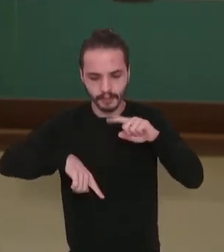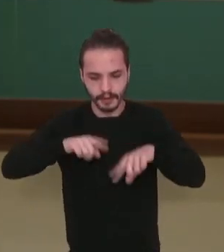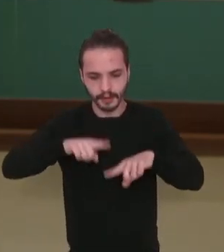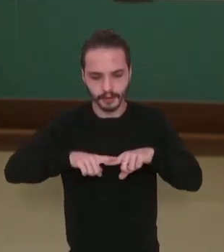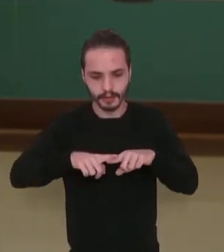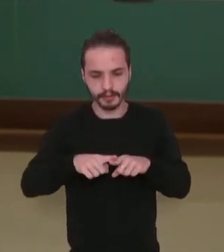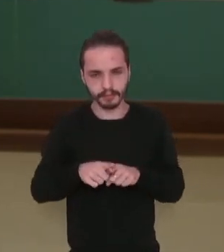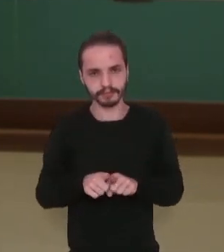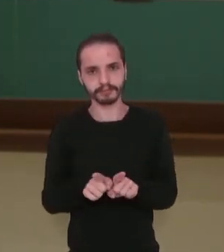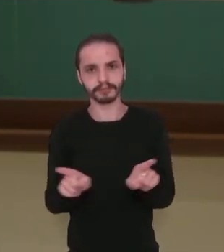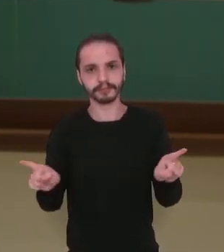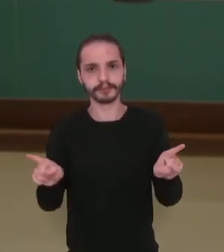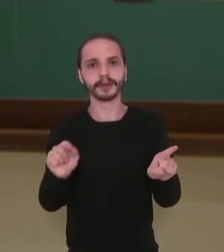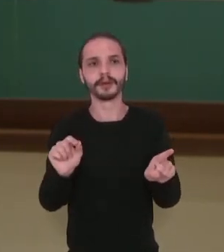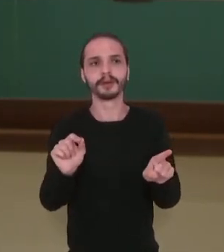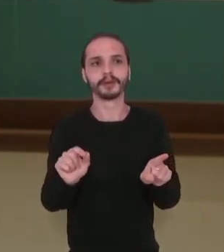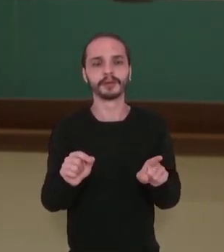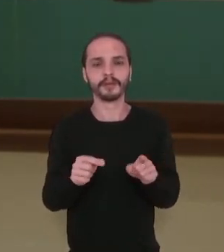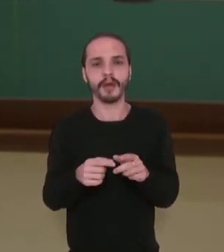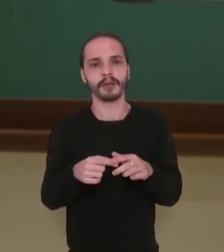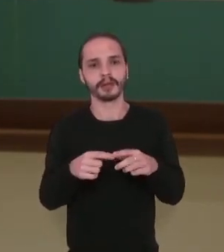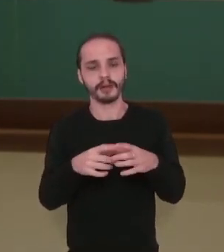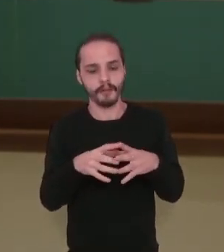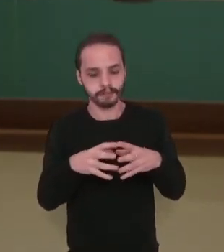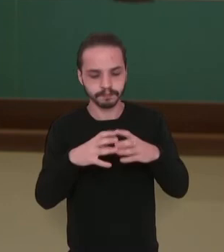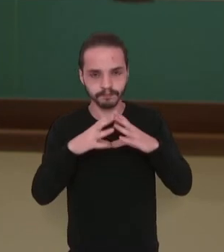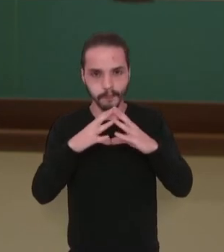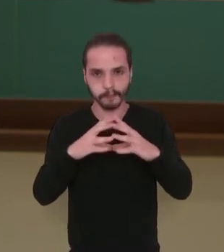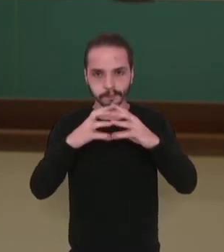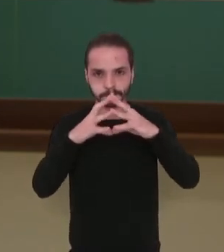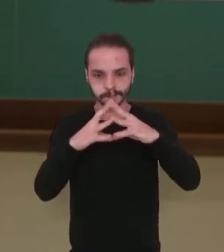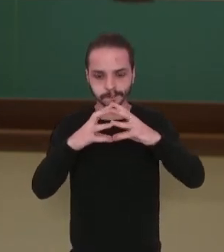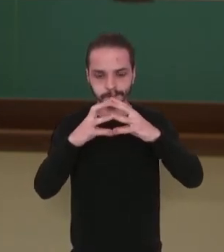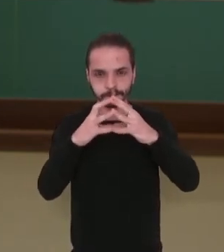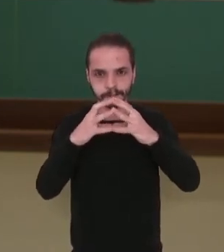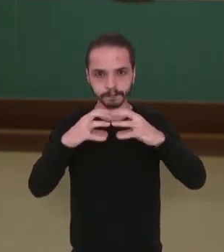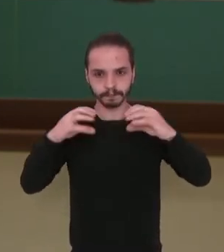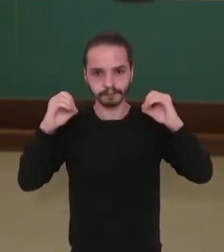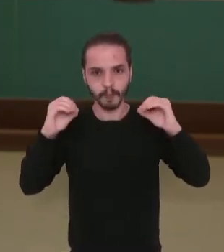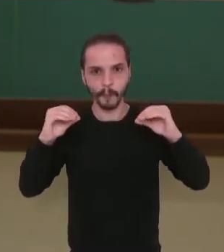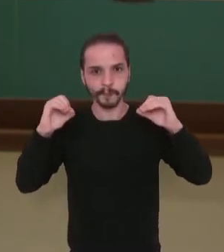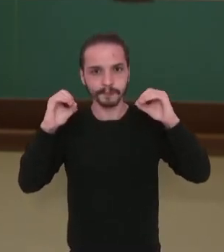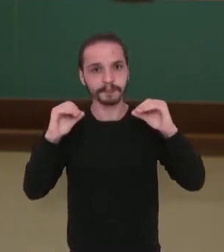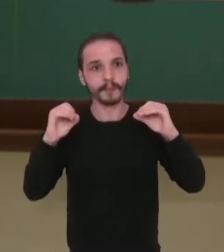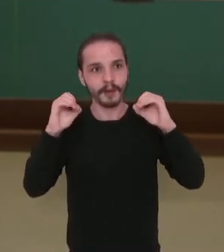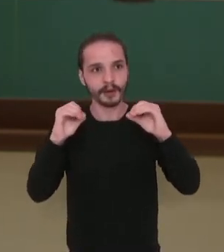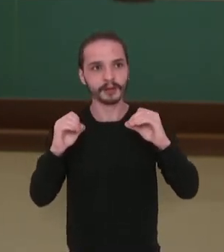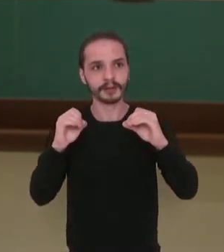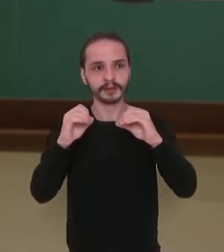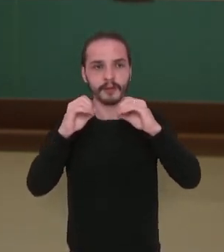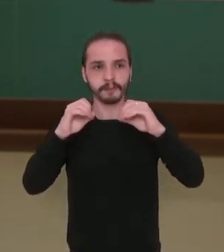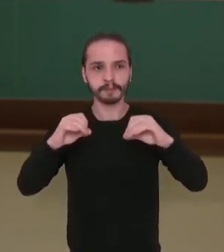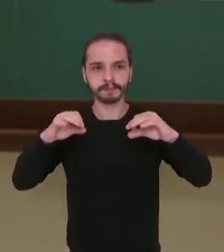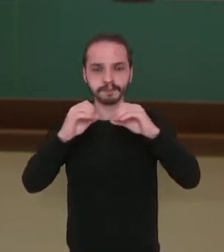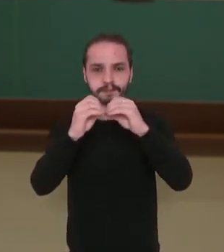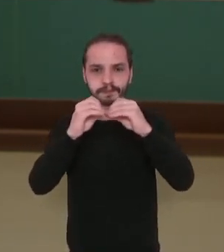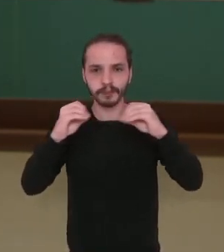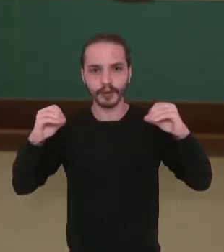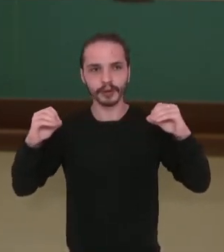né? E se dividindo, como a gente pode observar aqui, ó. Então ela vai se